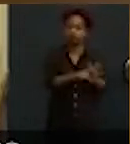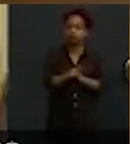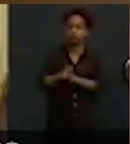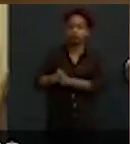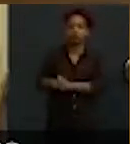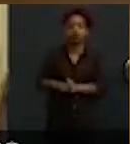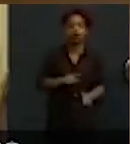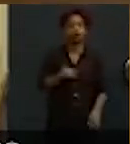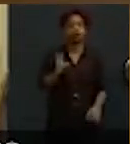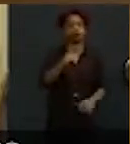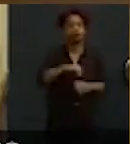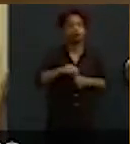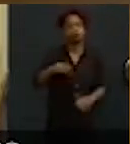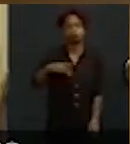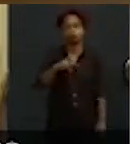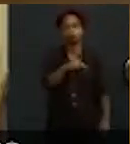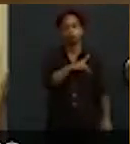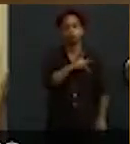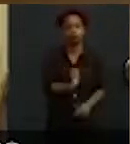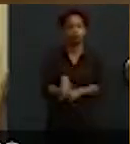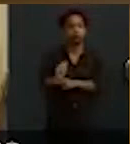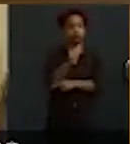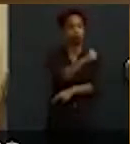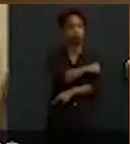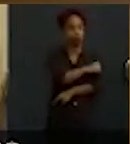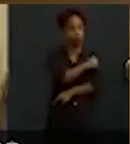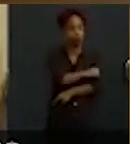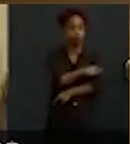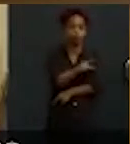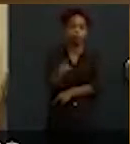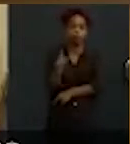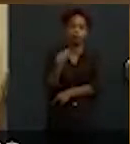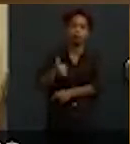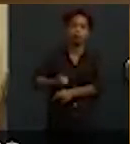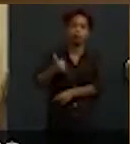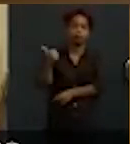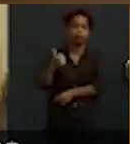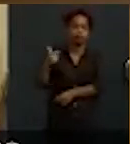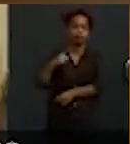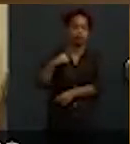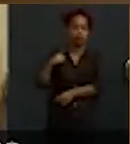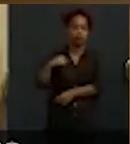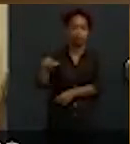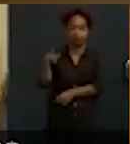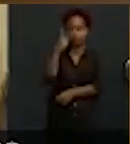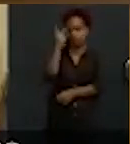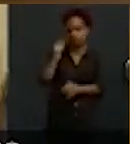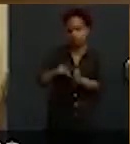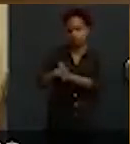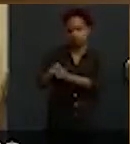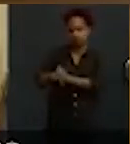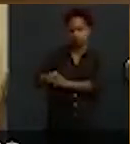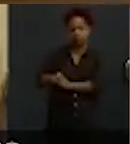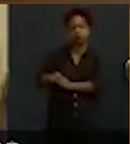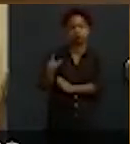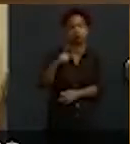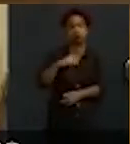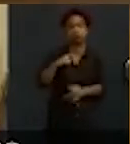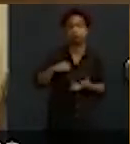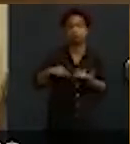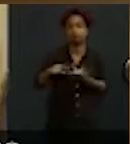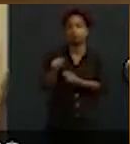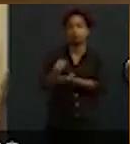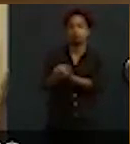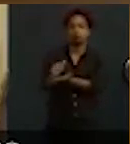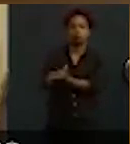no Ministério Público do Estado do Rio de Janeiro. É titular de Promotoria de Justiça de Investigação Penal, foi